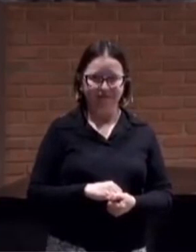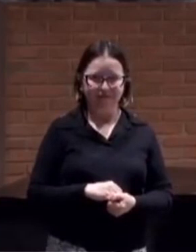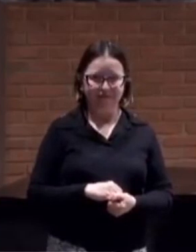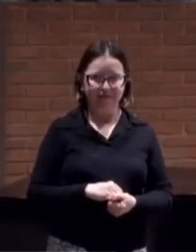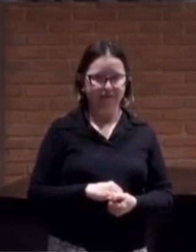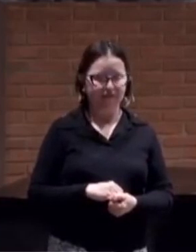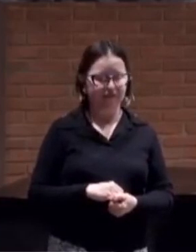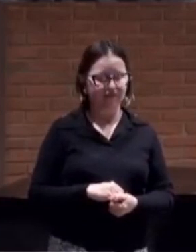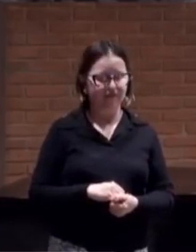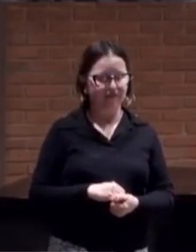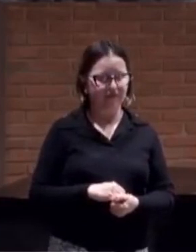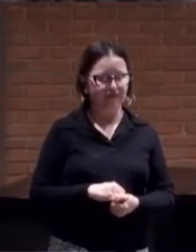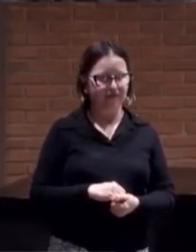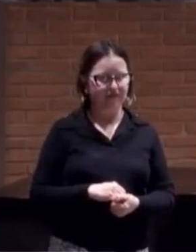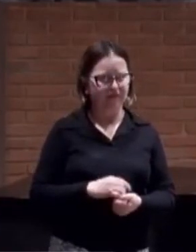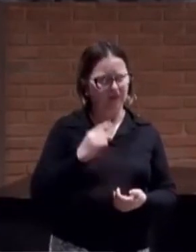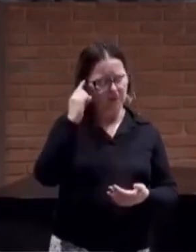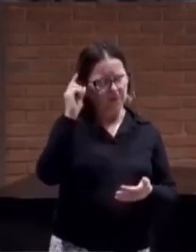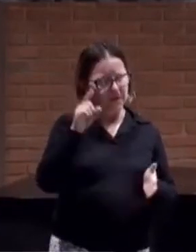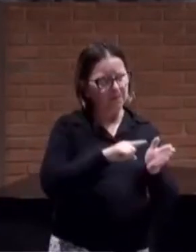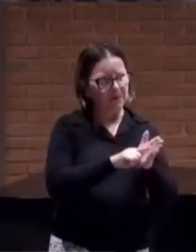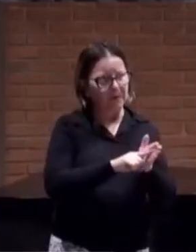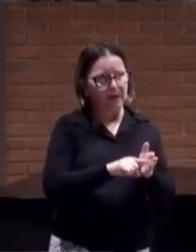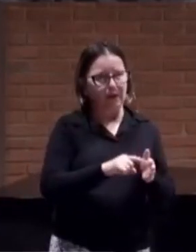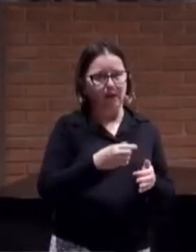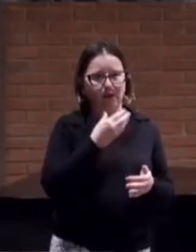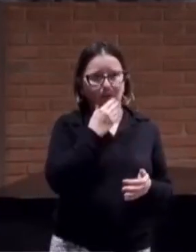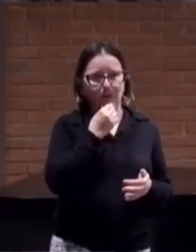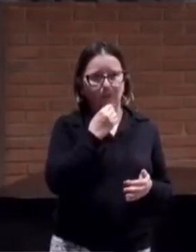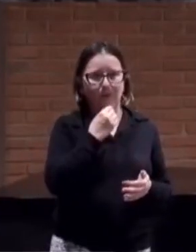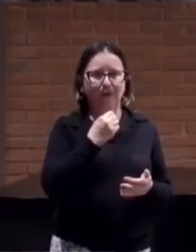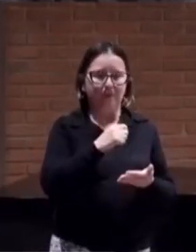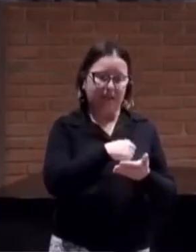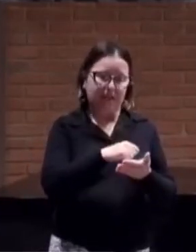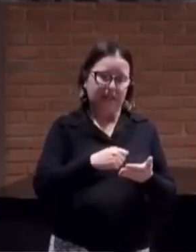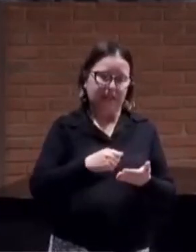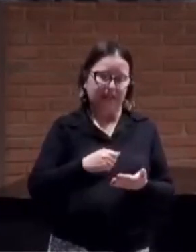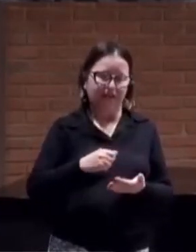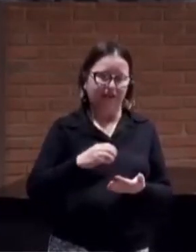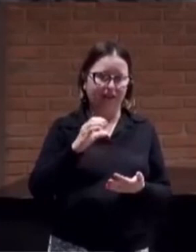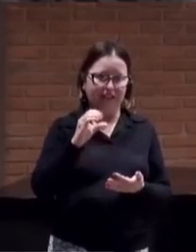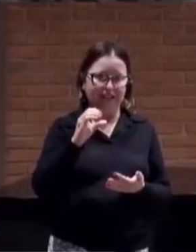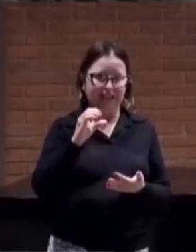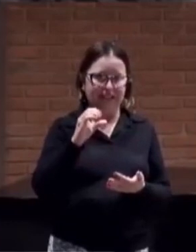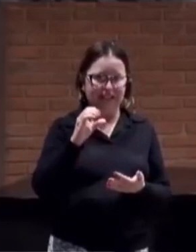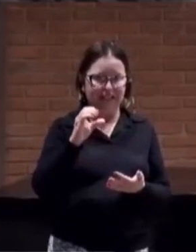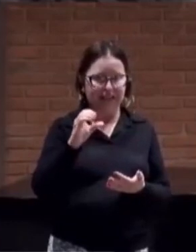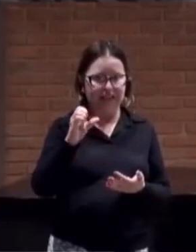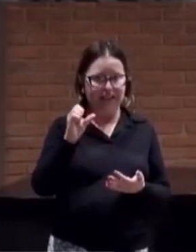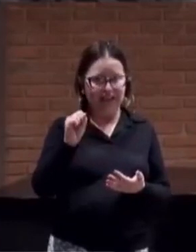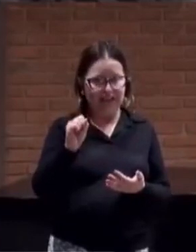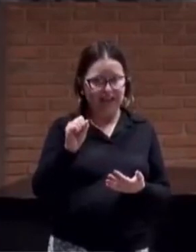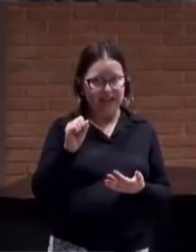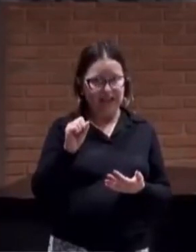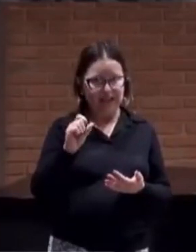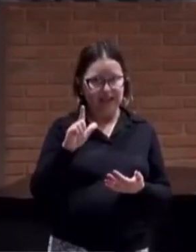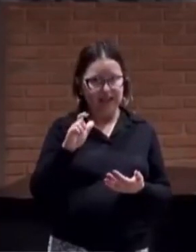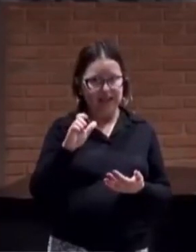Perguntaram uma vez para C.S. Lewis: por que os cristãos sofrem tanto?